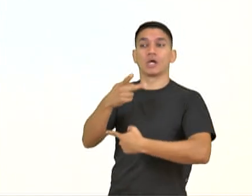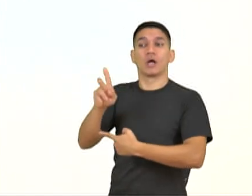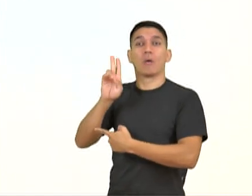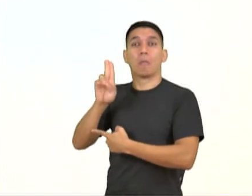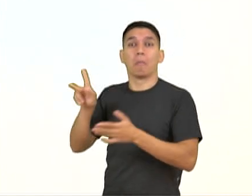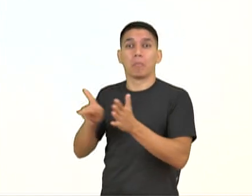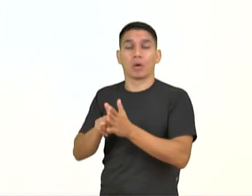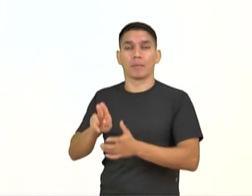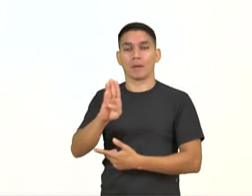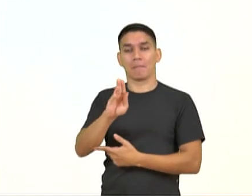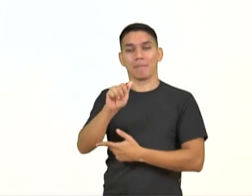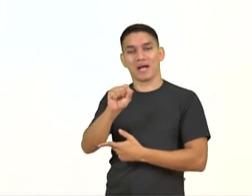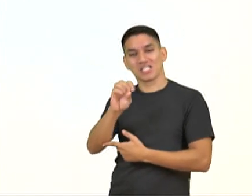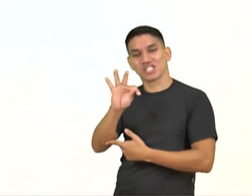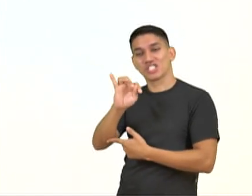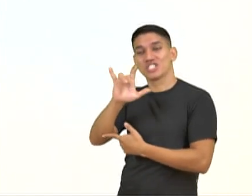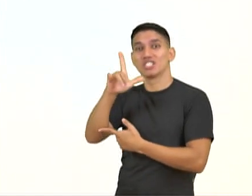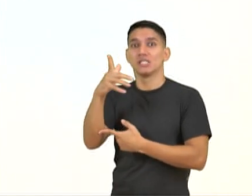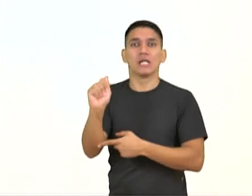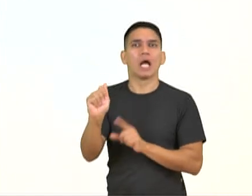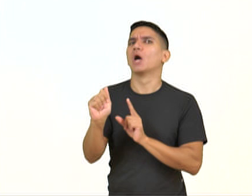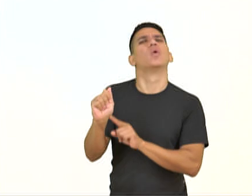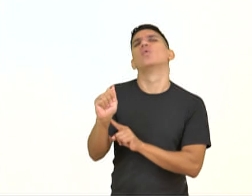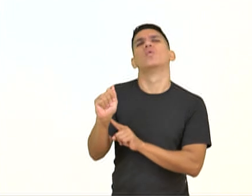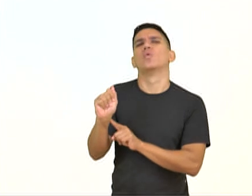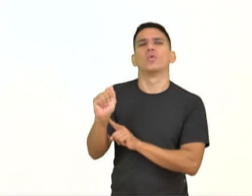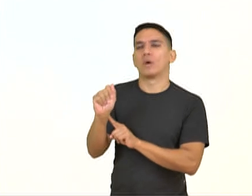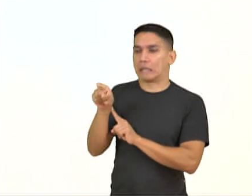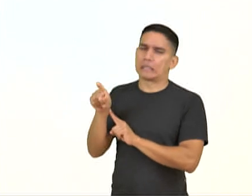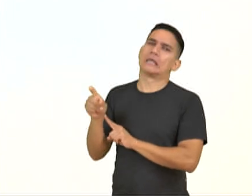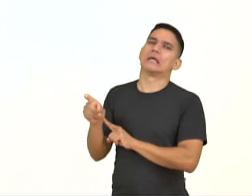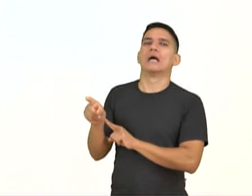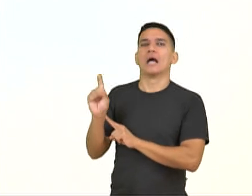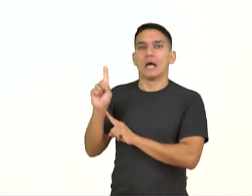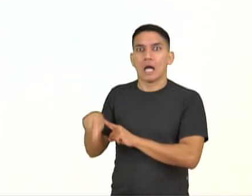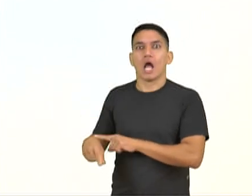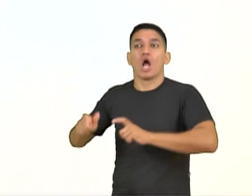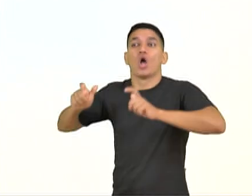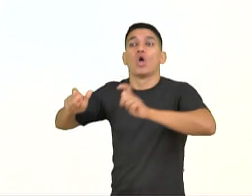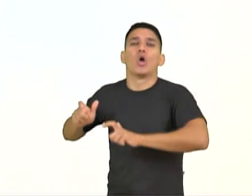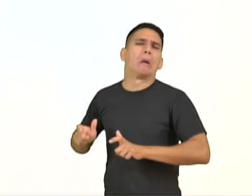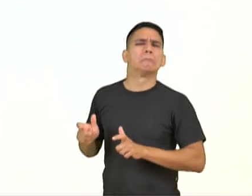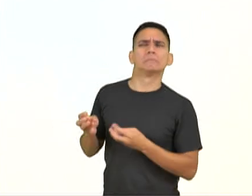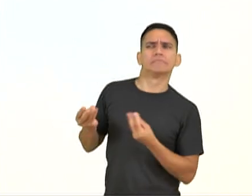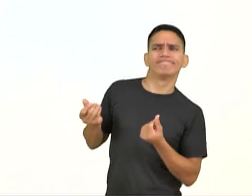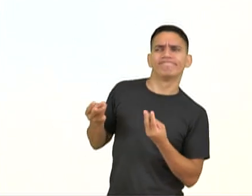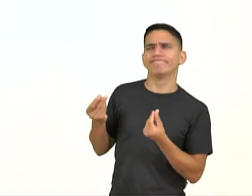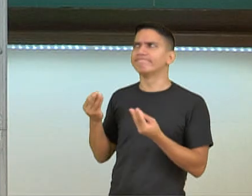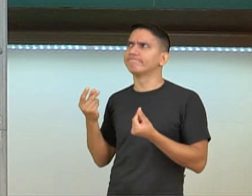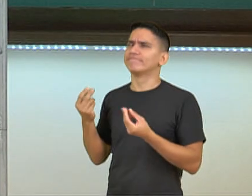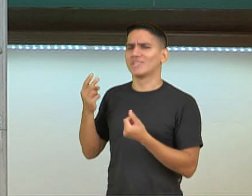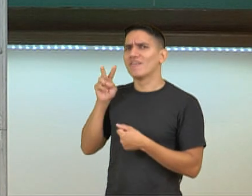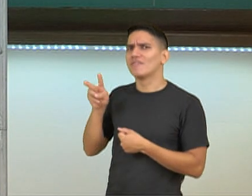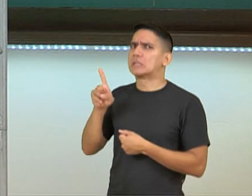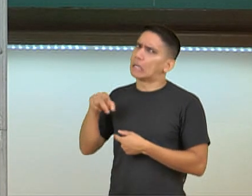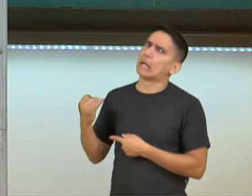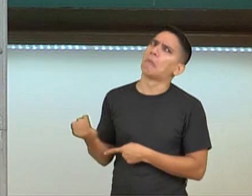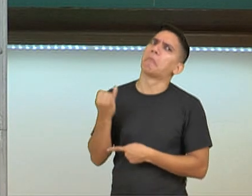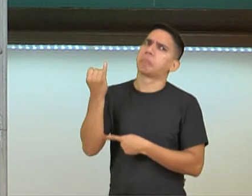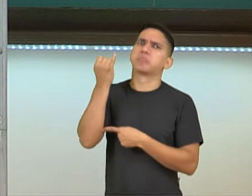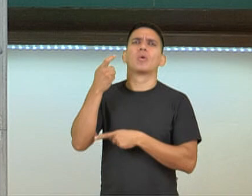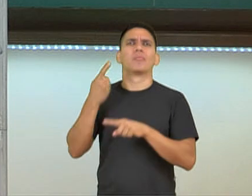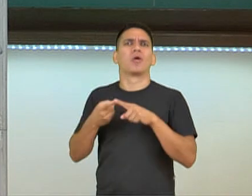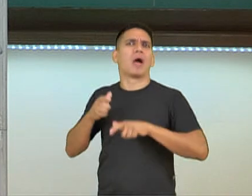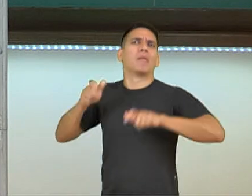chamava Bastilha. E a Bastilha, ela era, então, um local, aparentemente, como a gente vê, de bastante importância para as